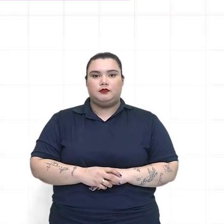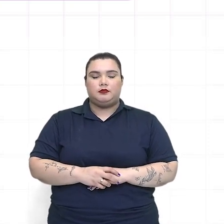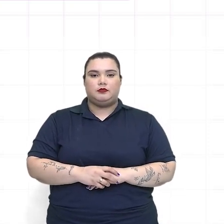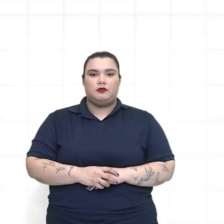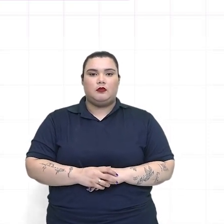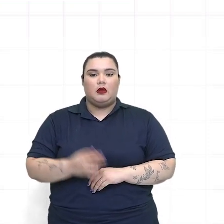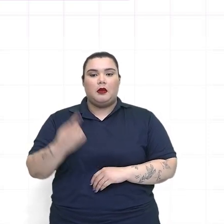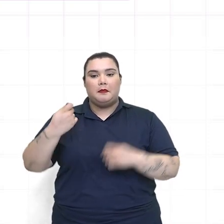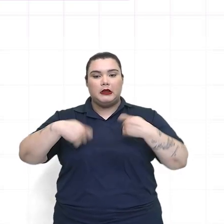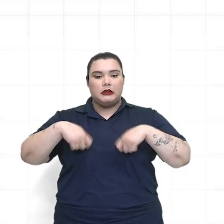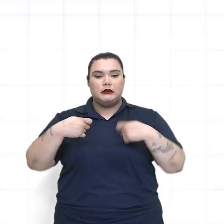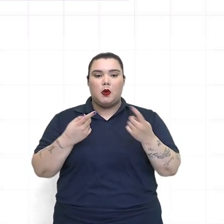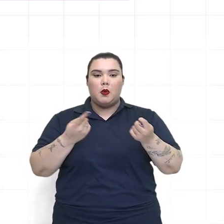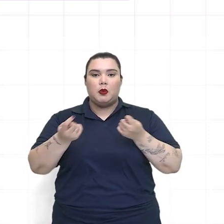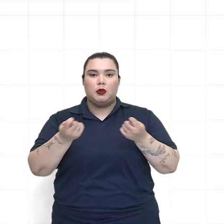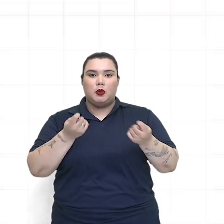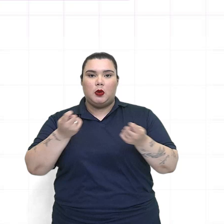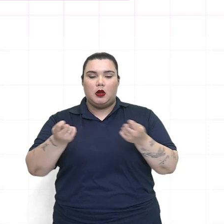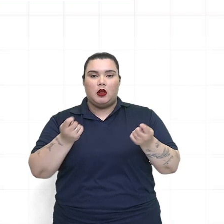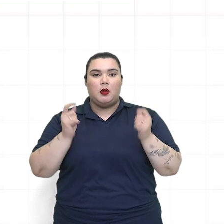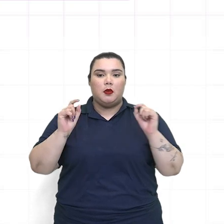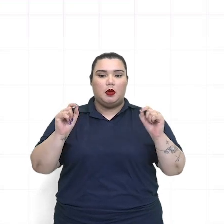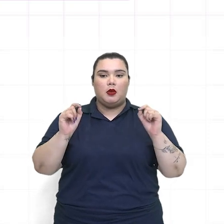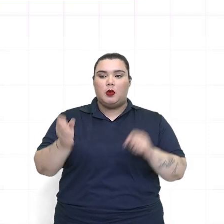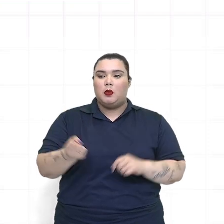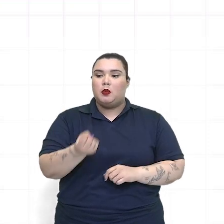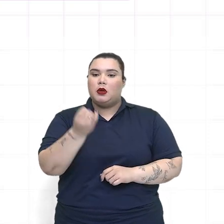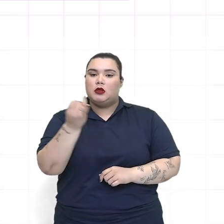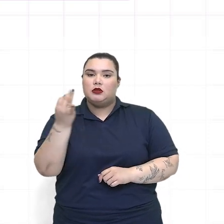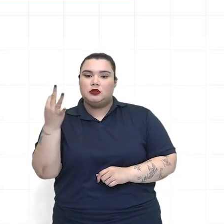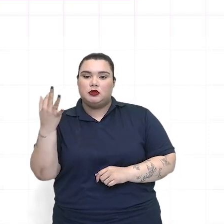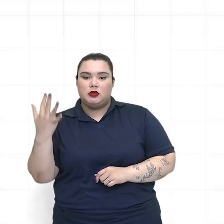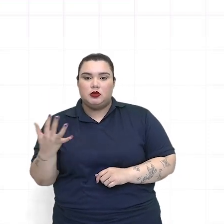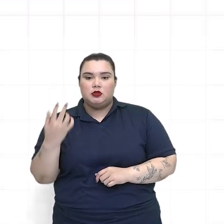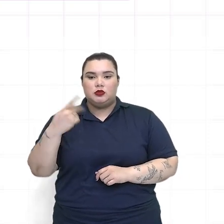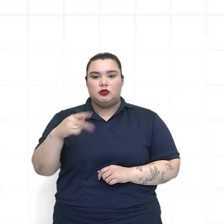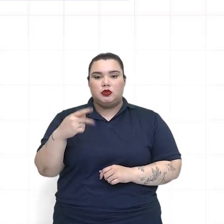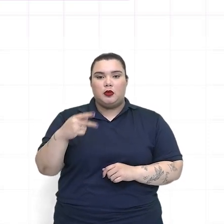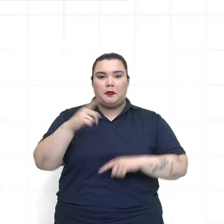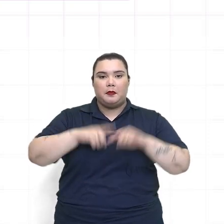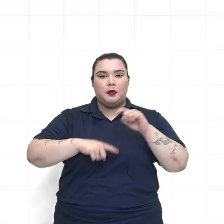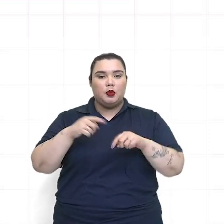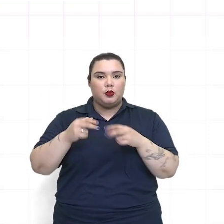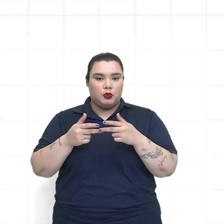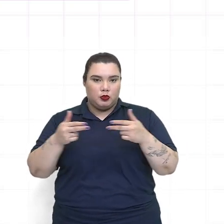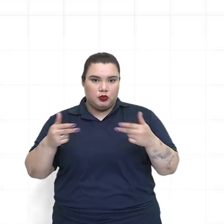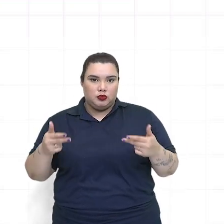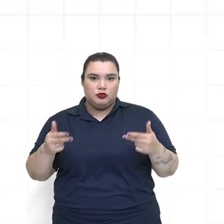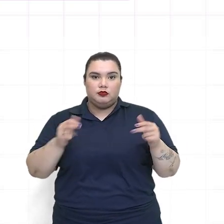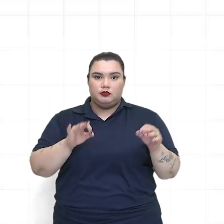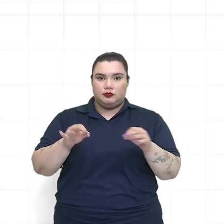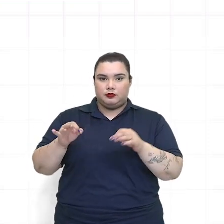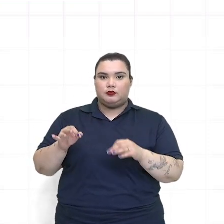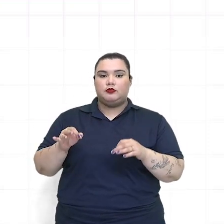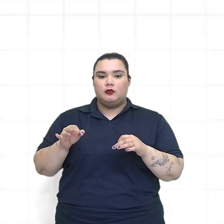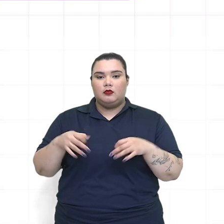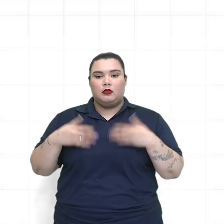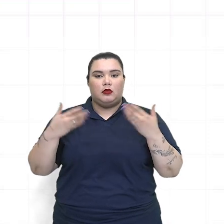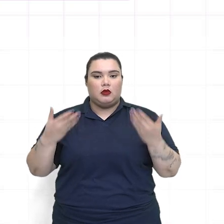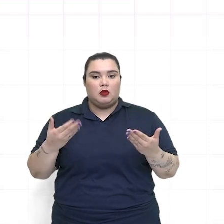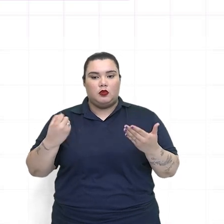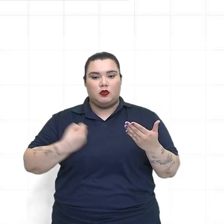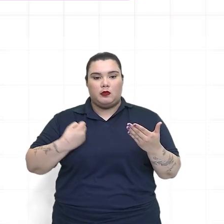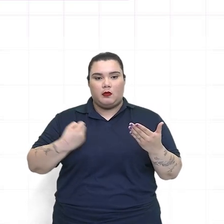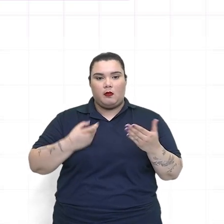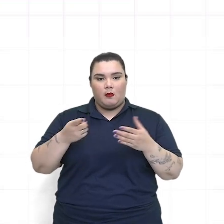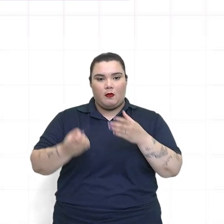de ter um controle sobre a quantidade de seus bens. Então, a origem dos